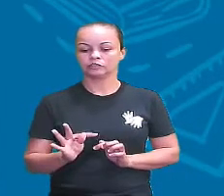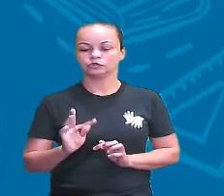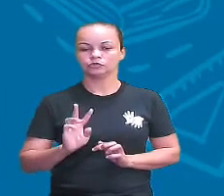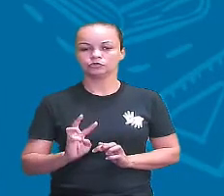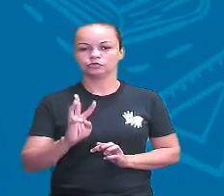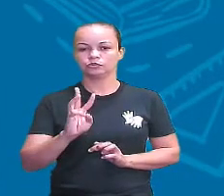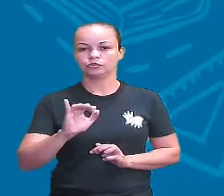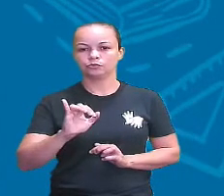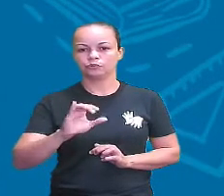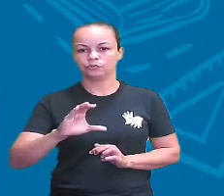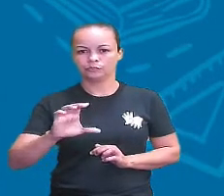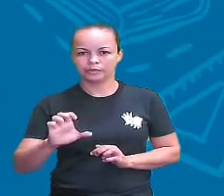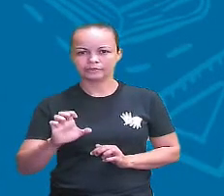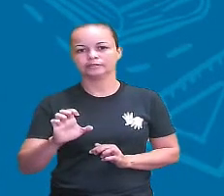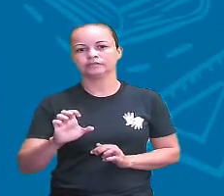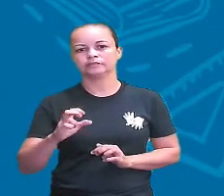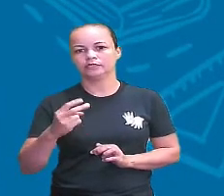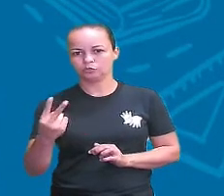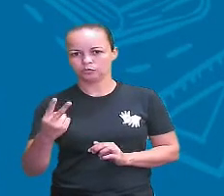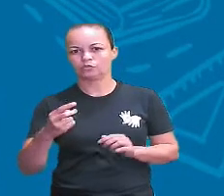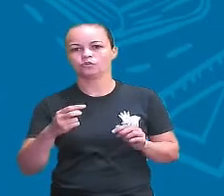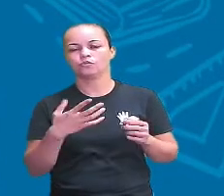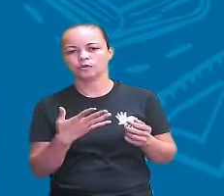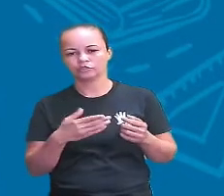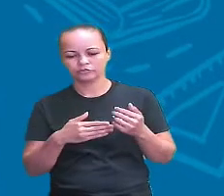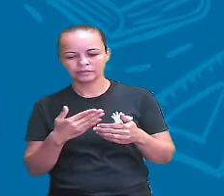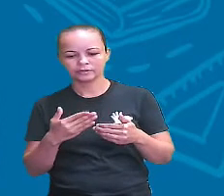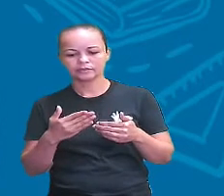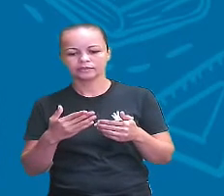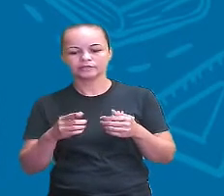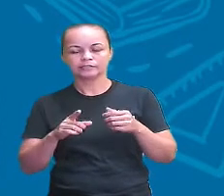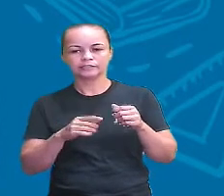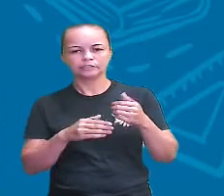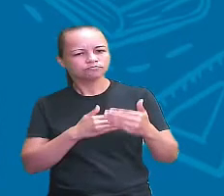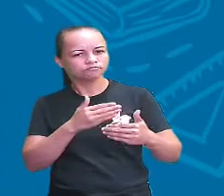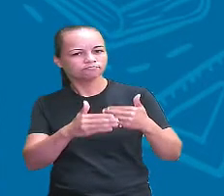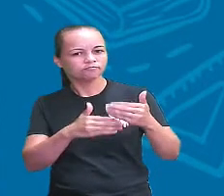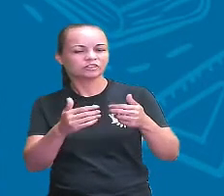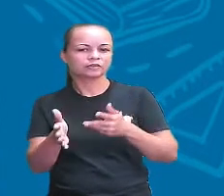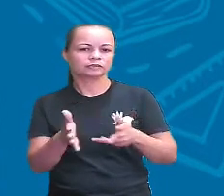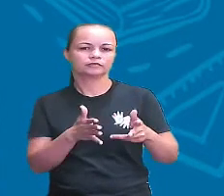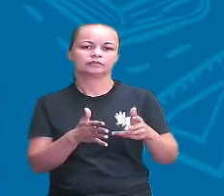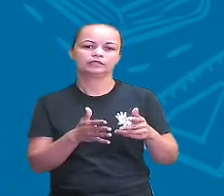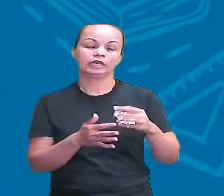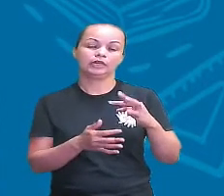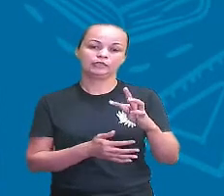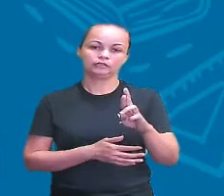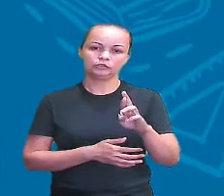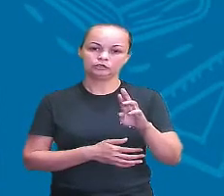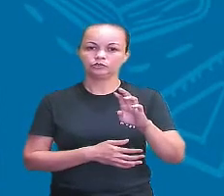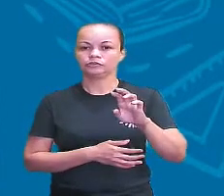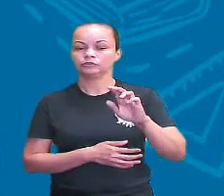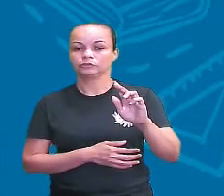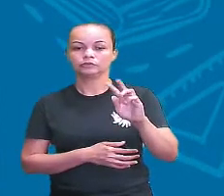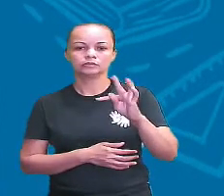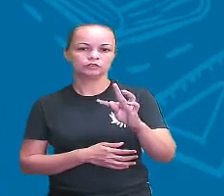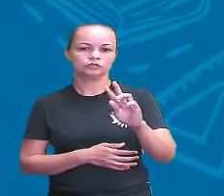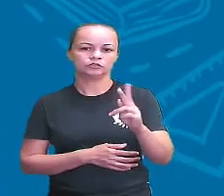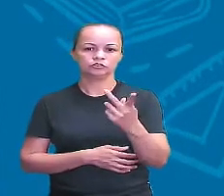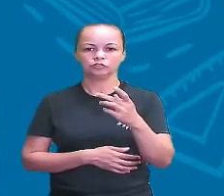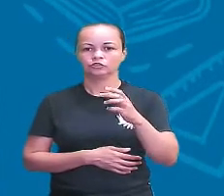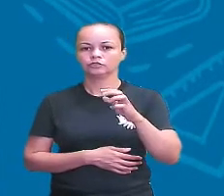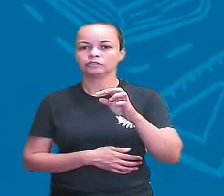uma vez. Twice, 2 vezes. 3 vezes em diante. 3 times, 4 times. E aí segue